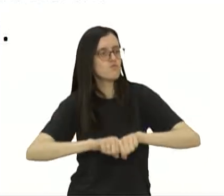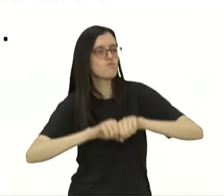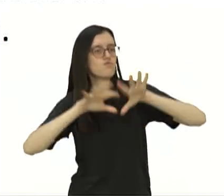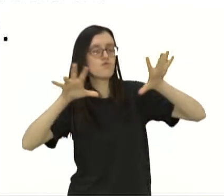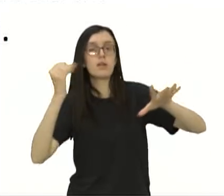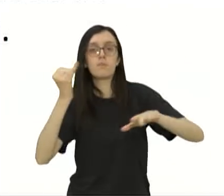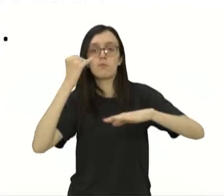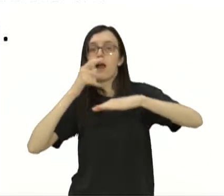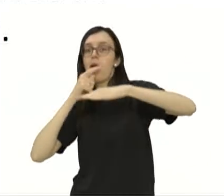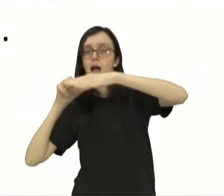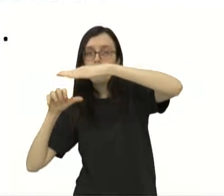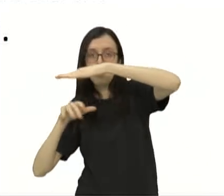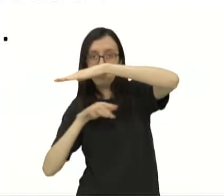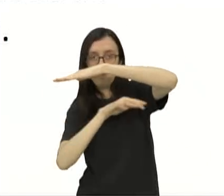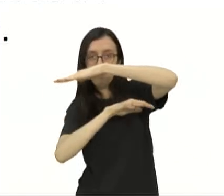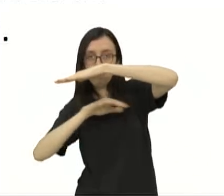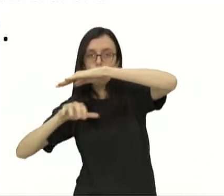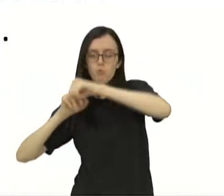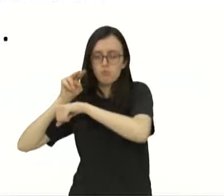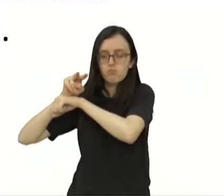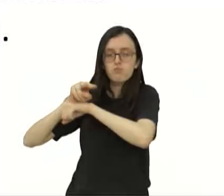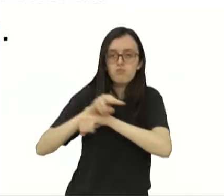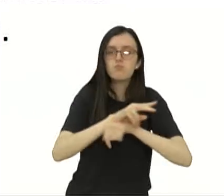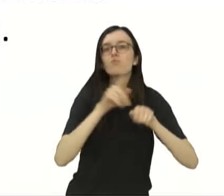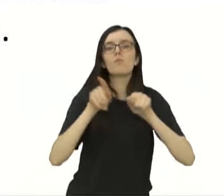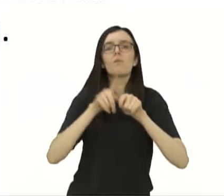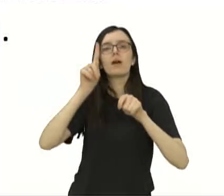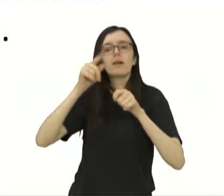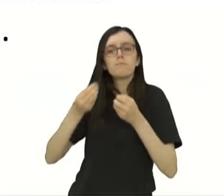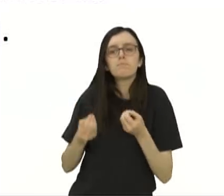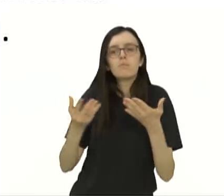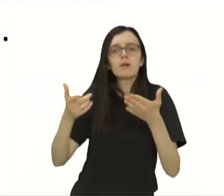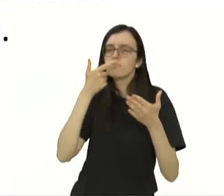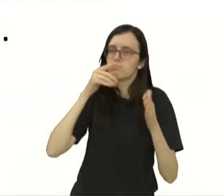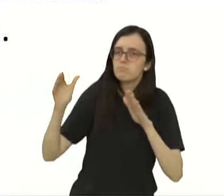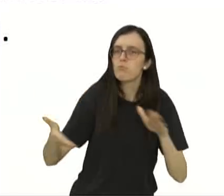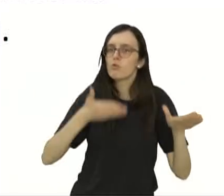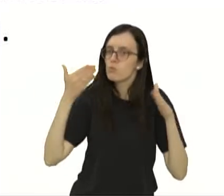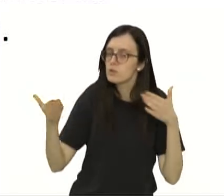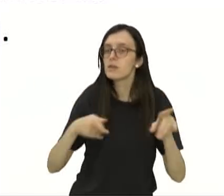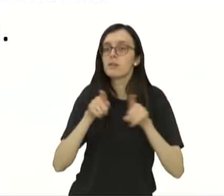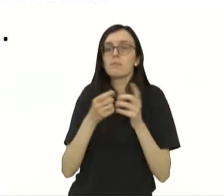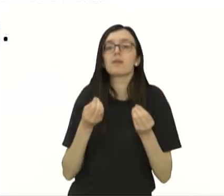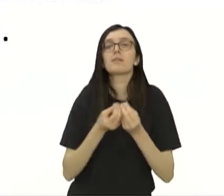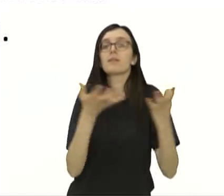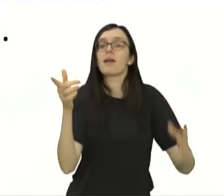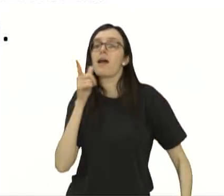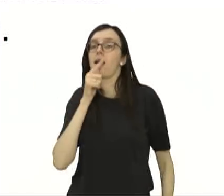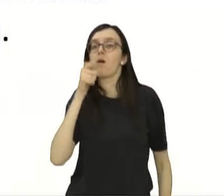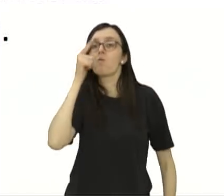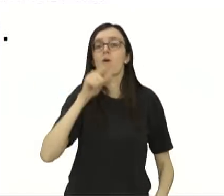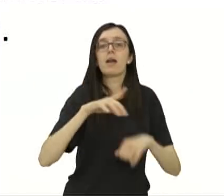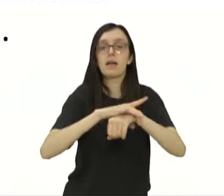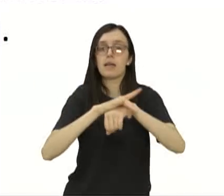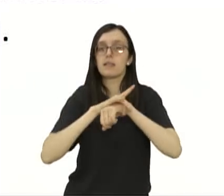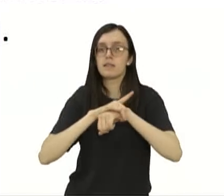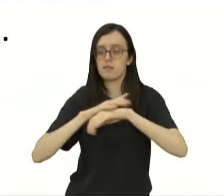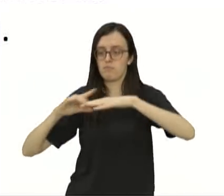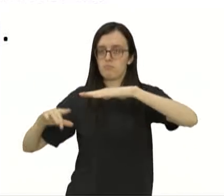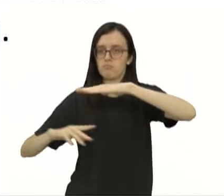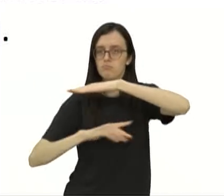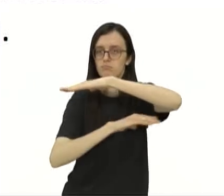bacias hidrográficas, estruturação de atividades produtivas e oferta de água para a garantia da segurança